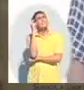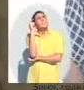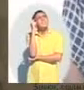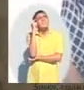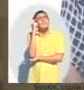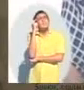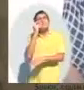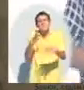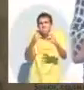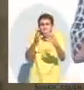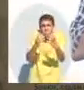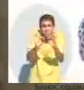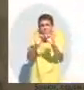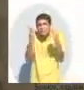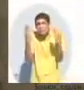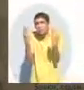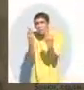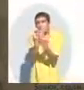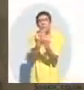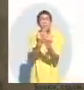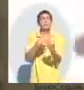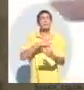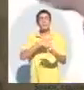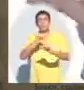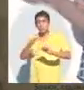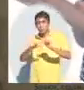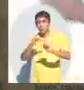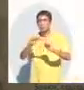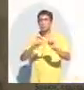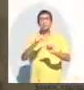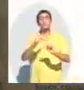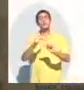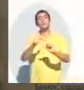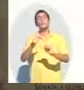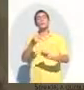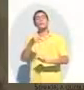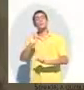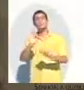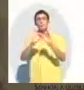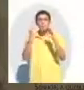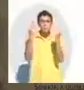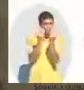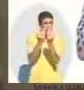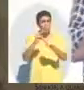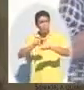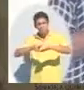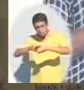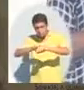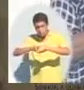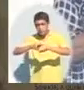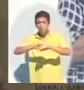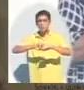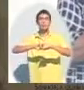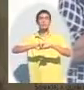libertas se o assunto fosse resolvido do jeito certo. Não tem problema sem